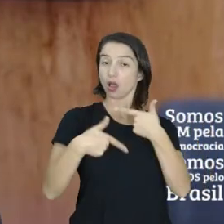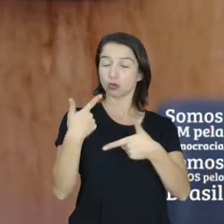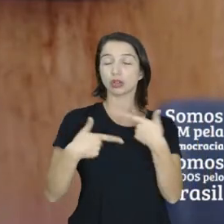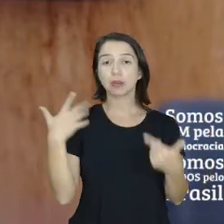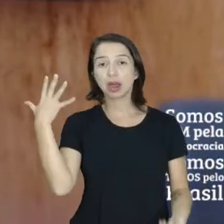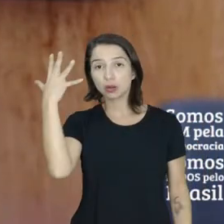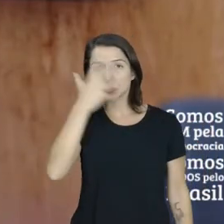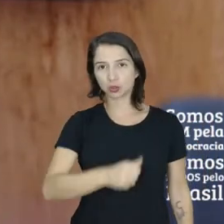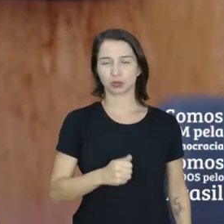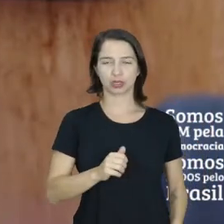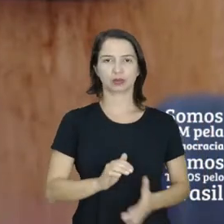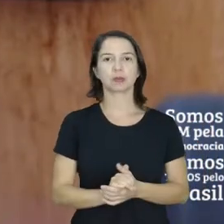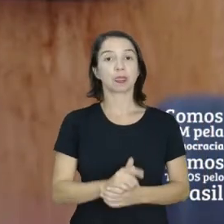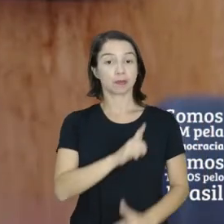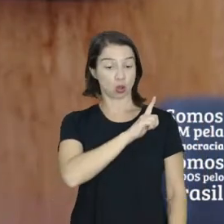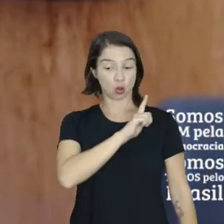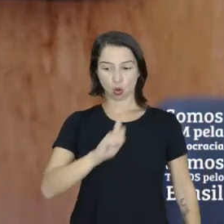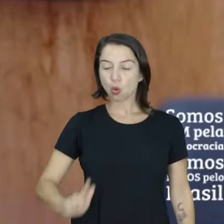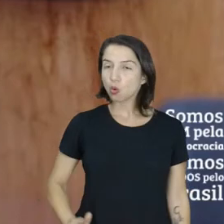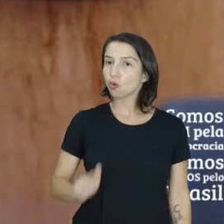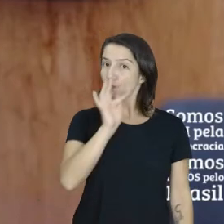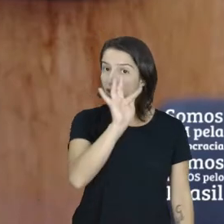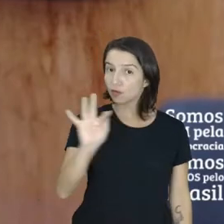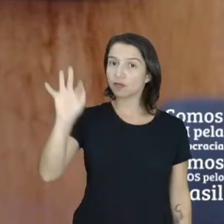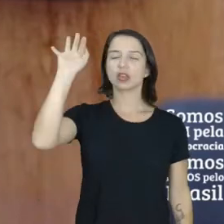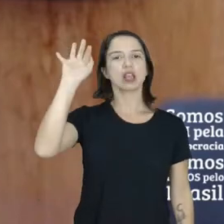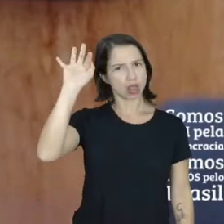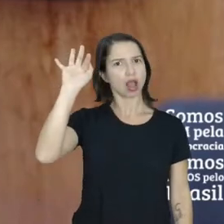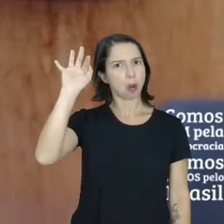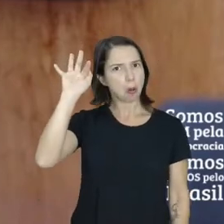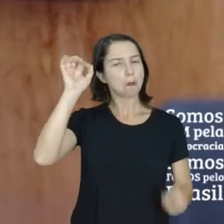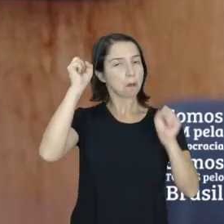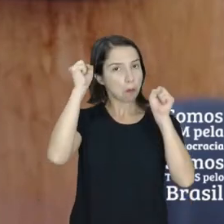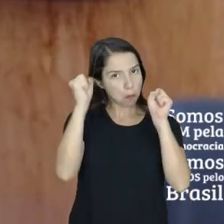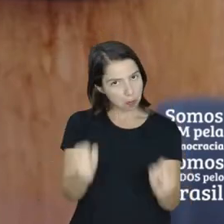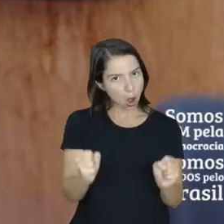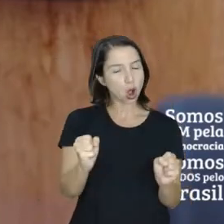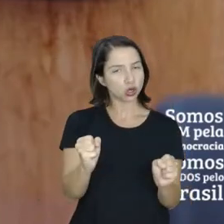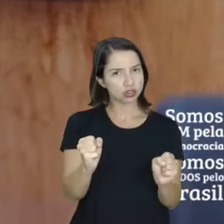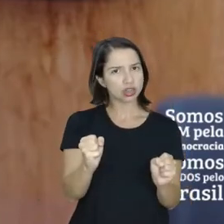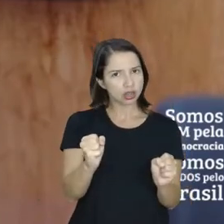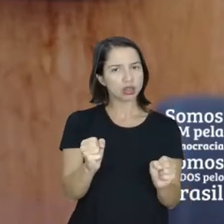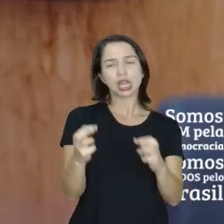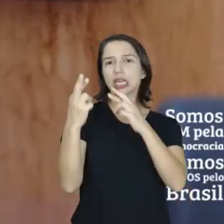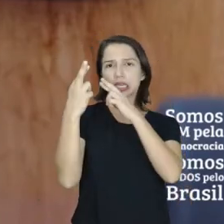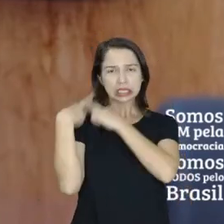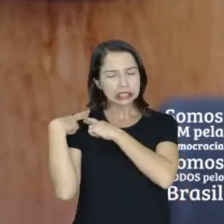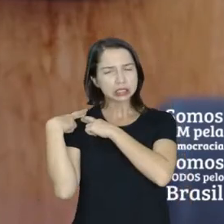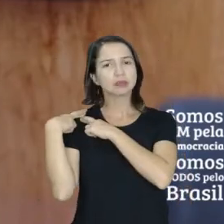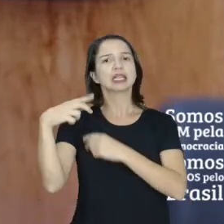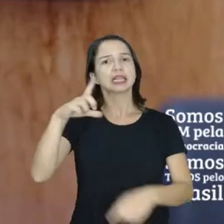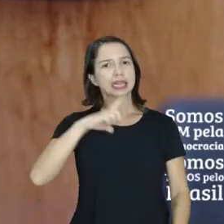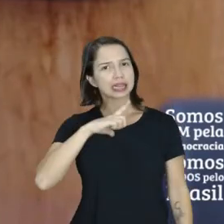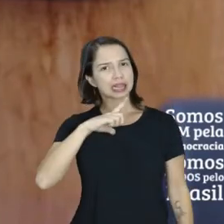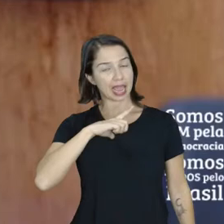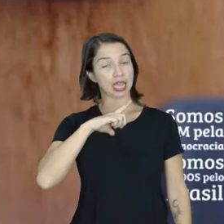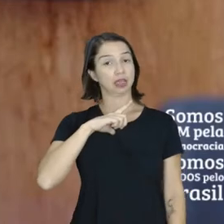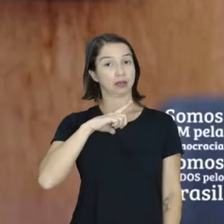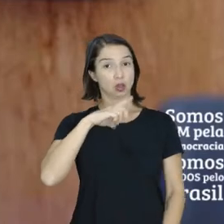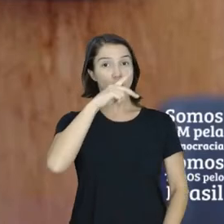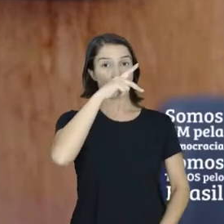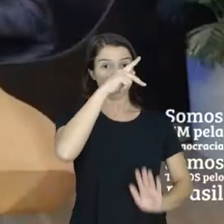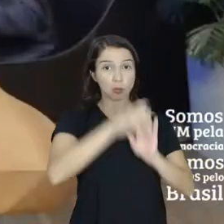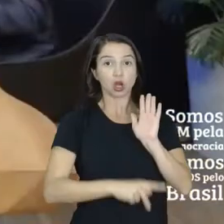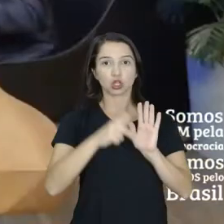O governo federal não só pode, como deve fazer isso. Aliás, o ProUni foi criado pelo